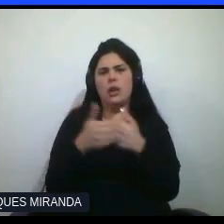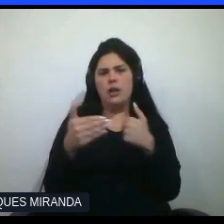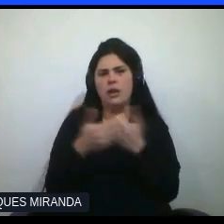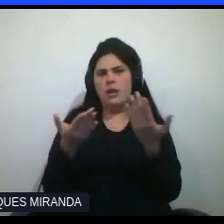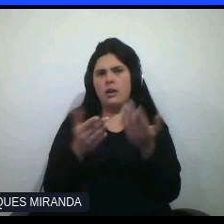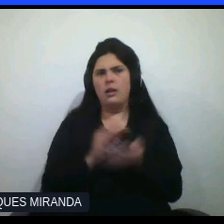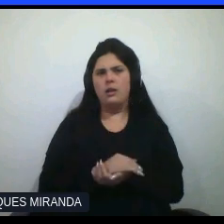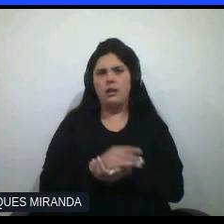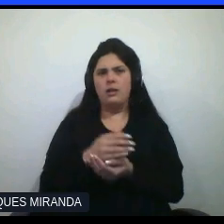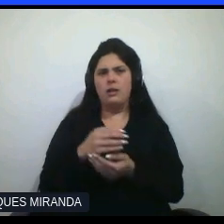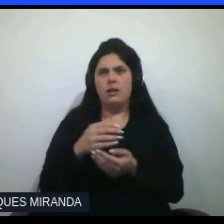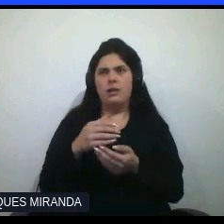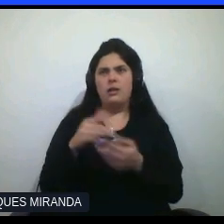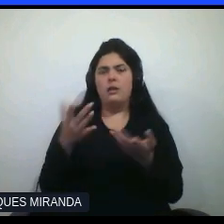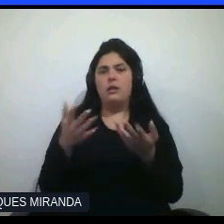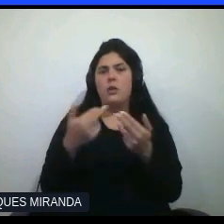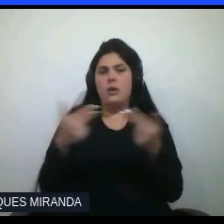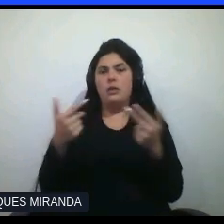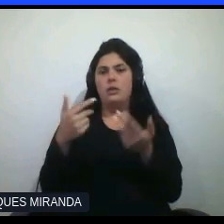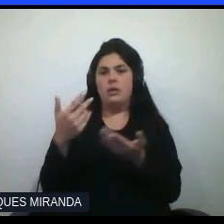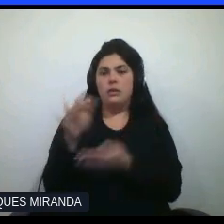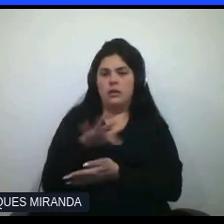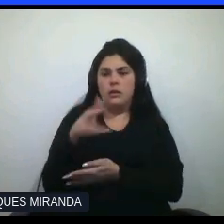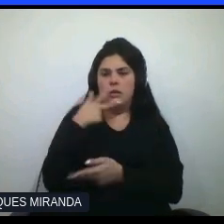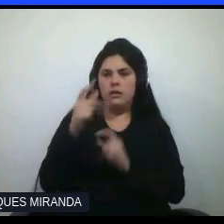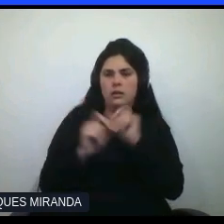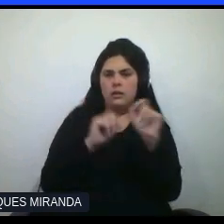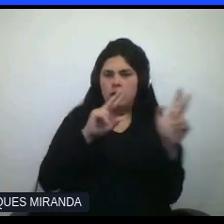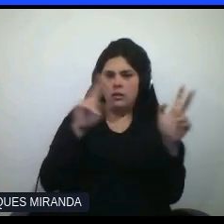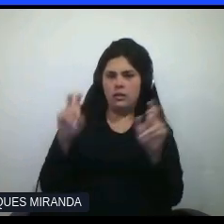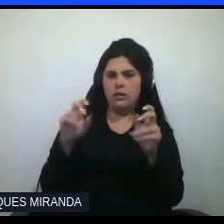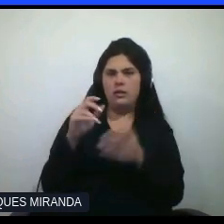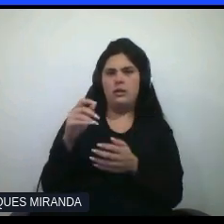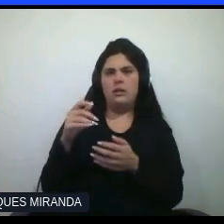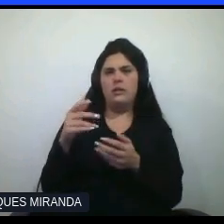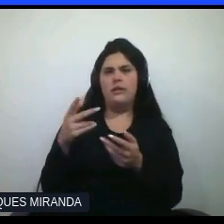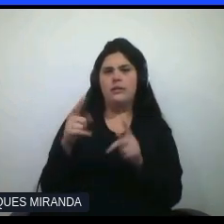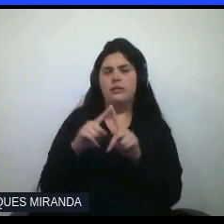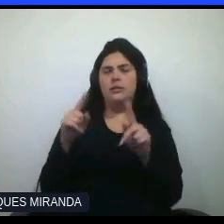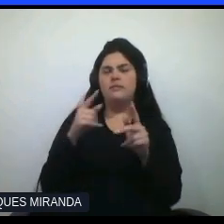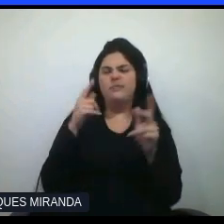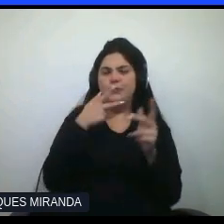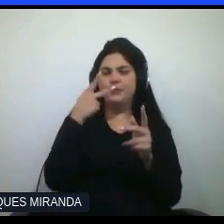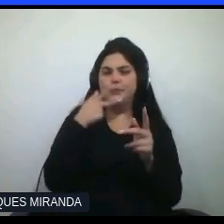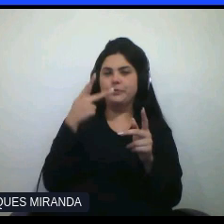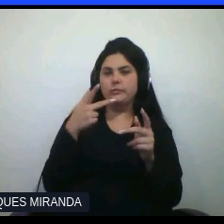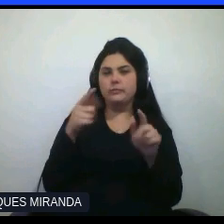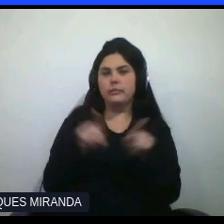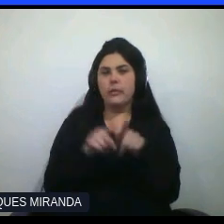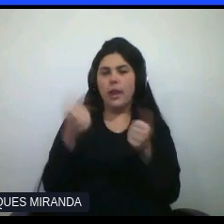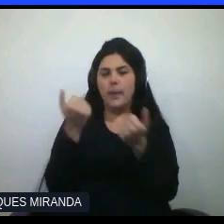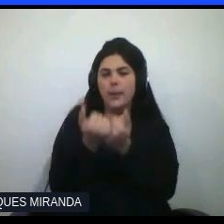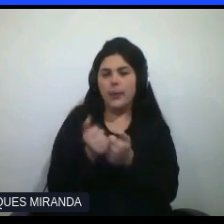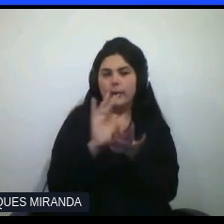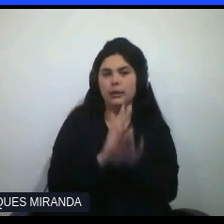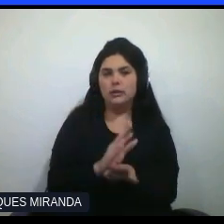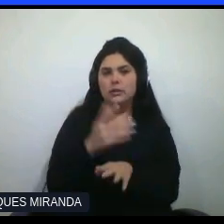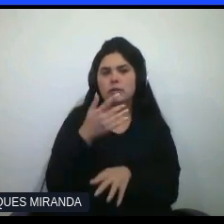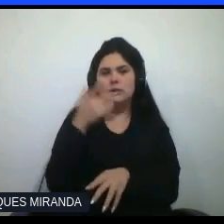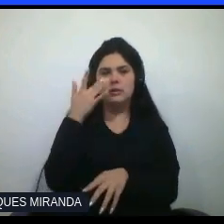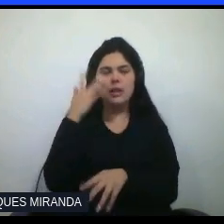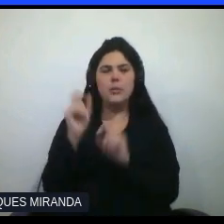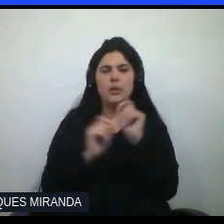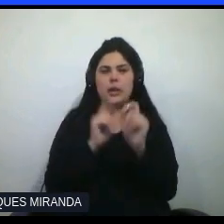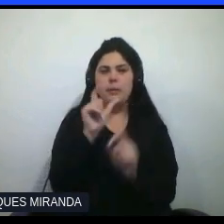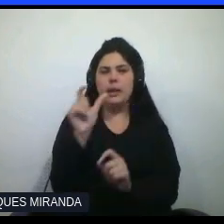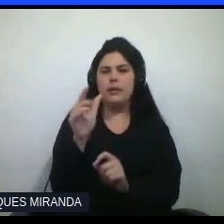revistas conhecidas aí no mercado falaram muito sobre esse assunto, mas muito com viés filantrópico, né? Para quem não está familiarizado